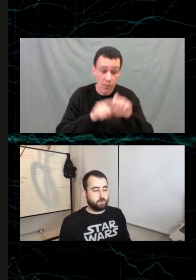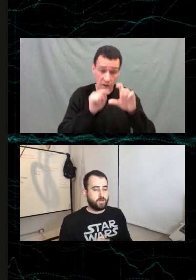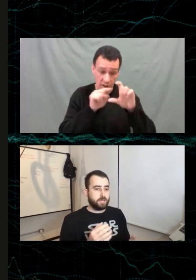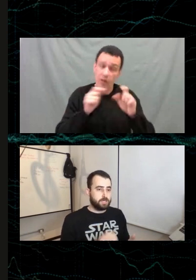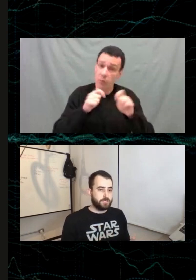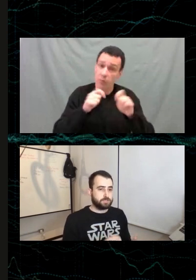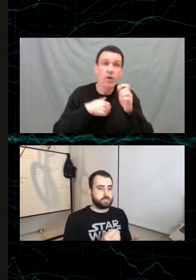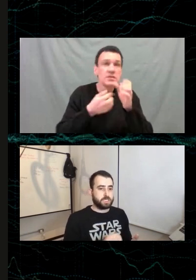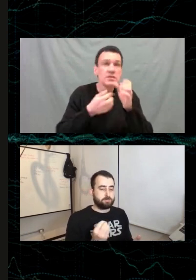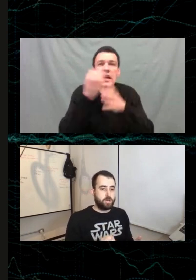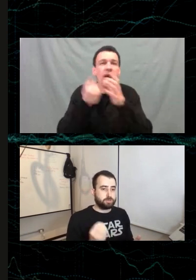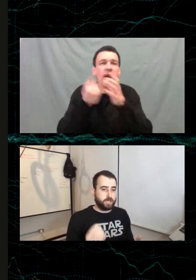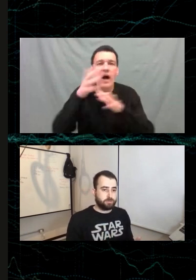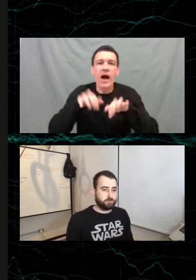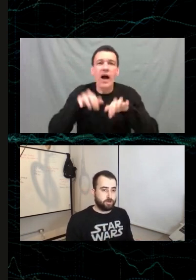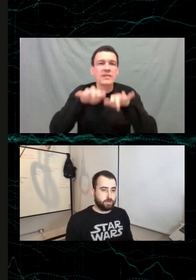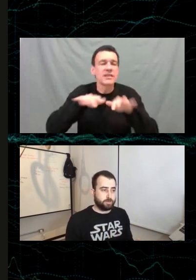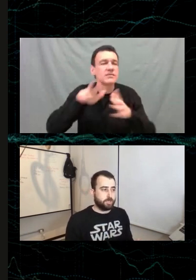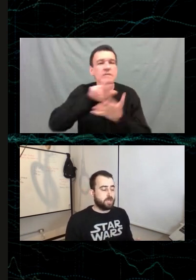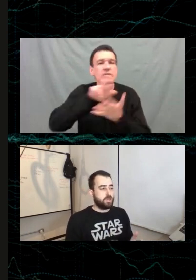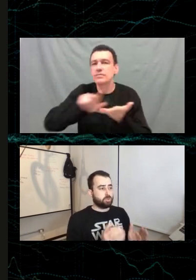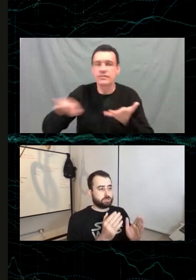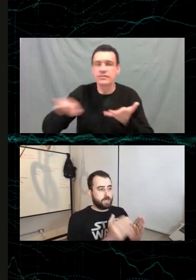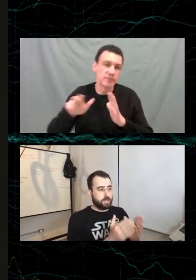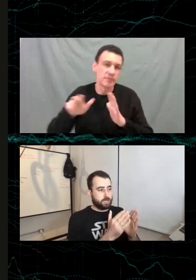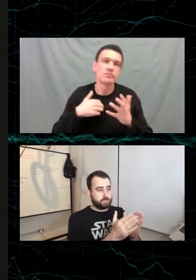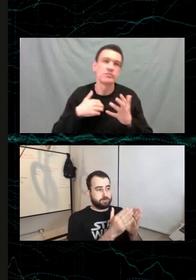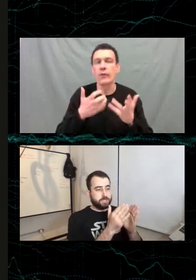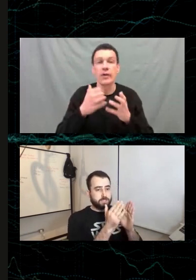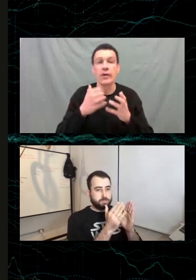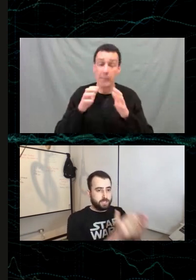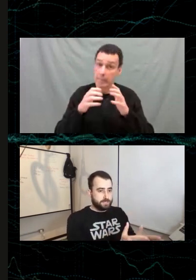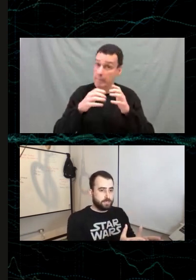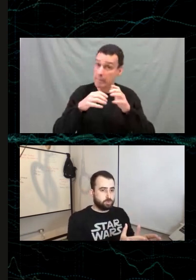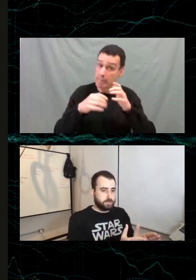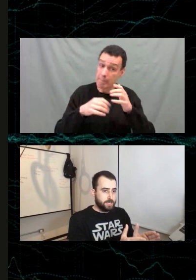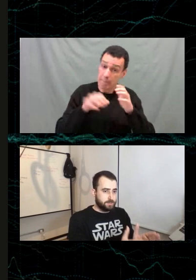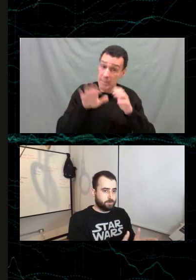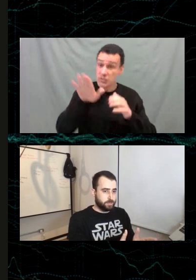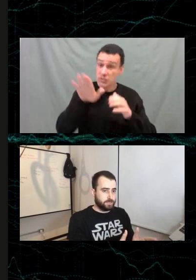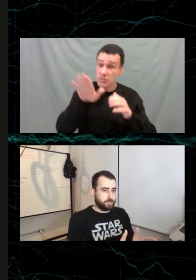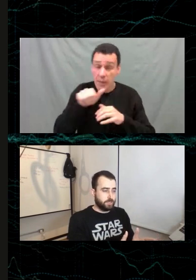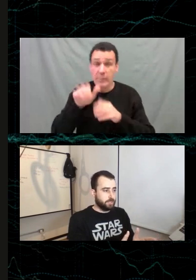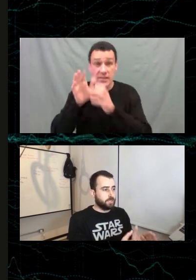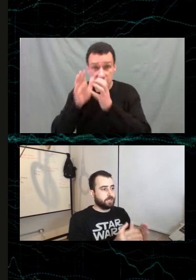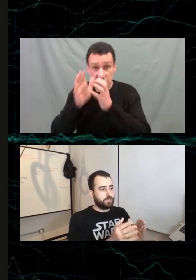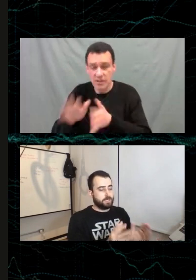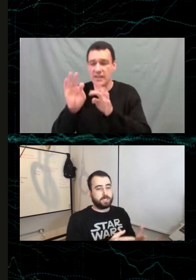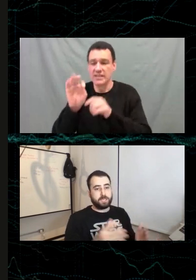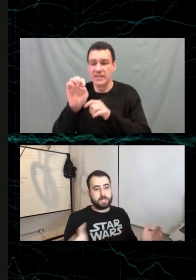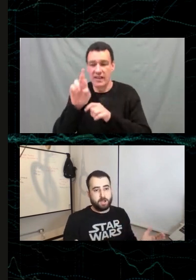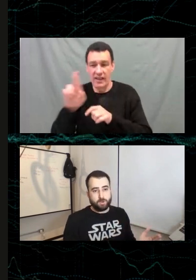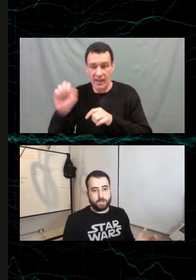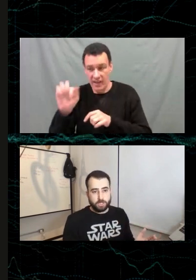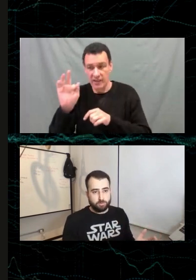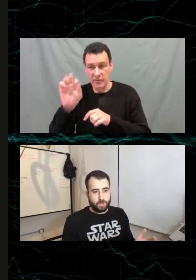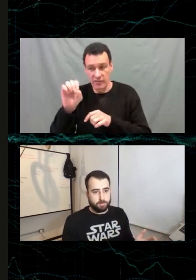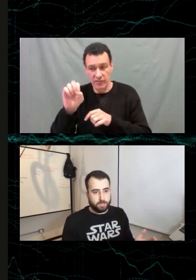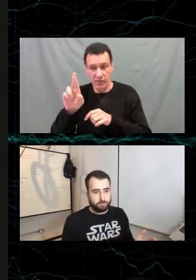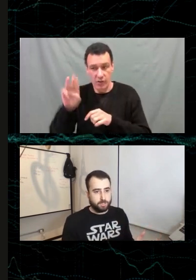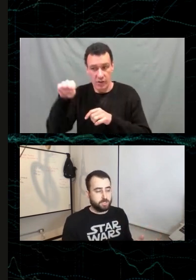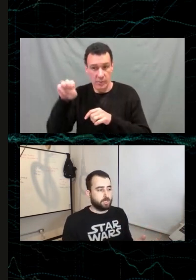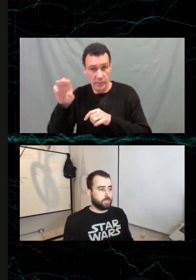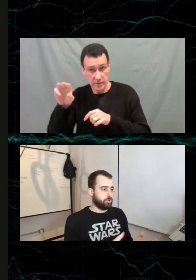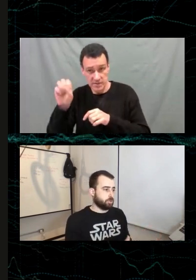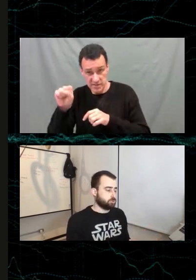arquivos. Então, antes de chamar o Terraform, o TerraGrant vai executar essa coisa aqui e criar um arquivo